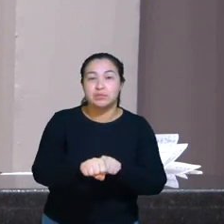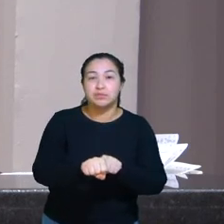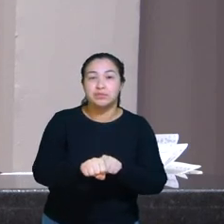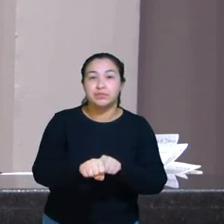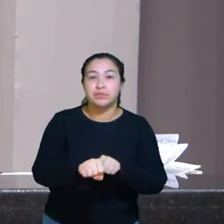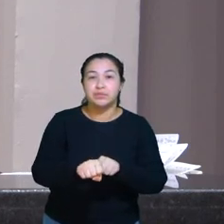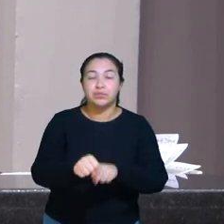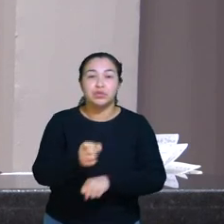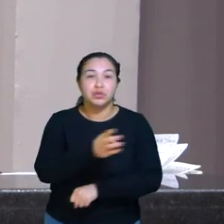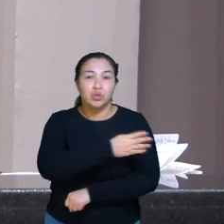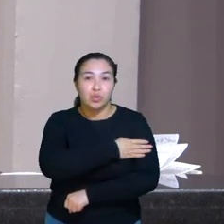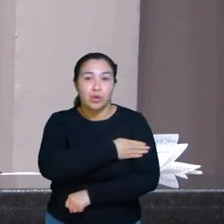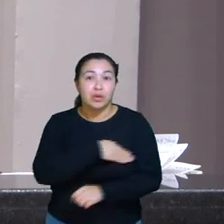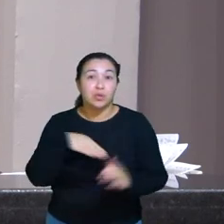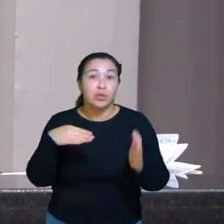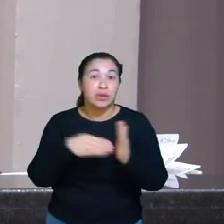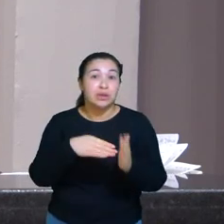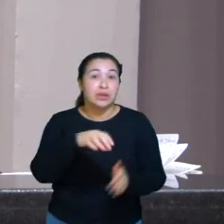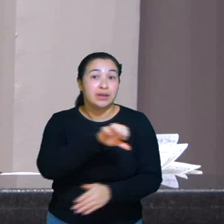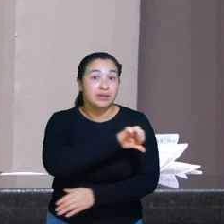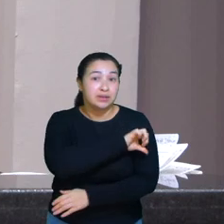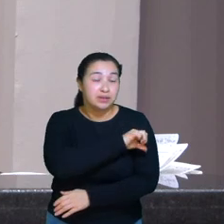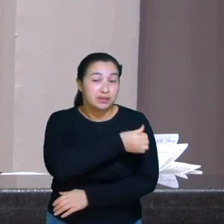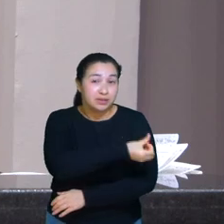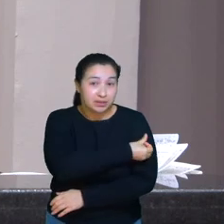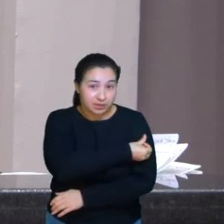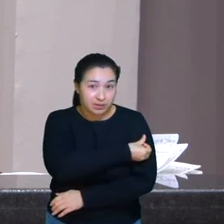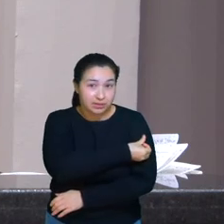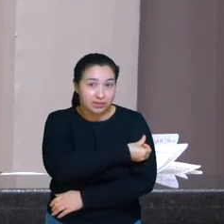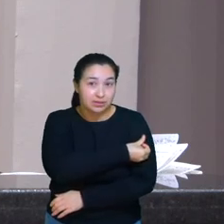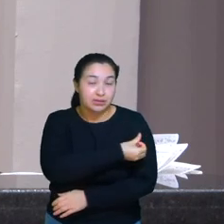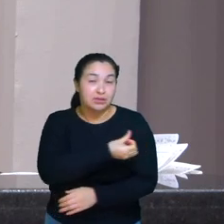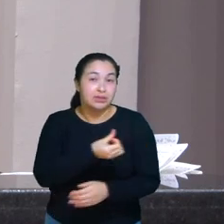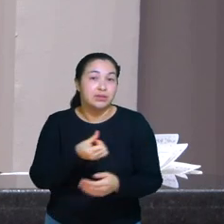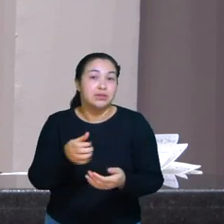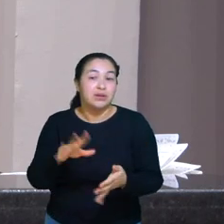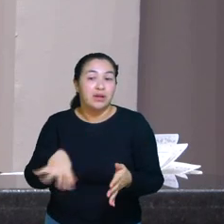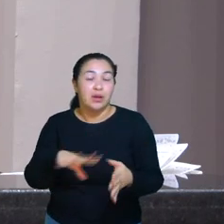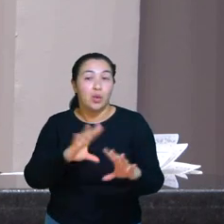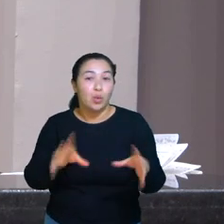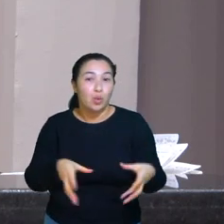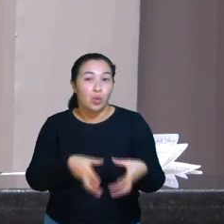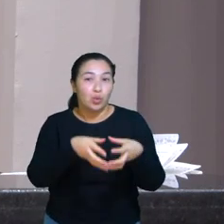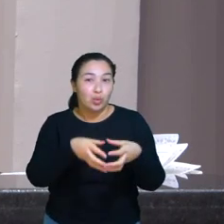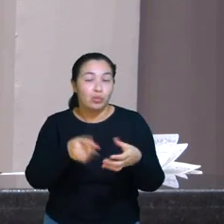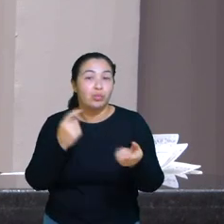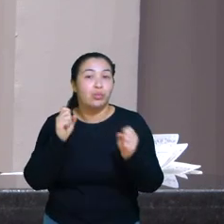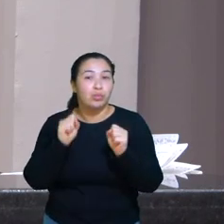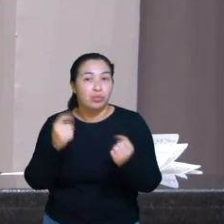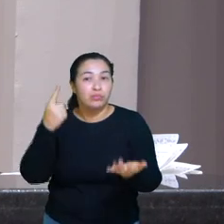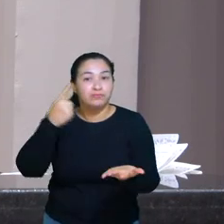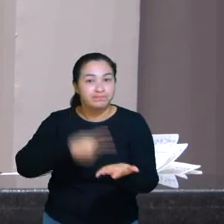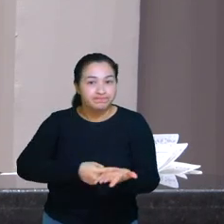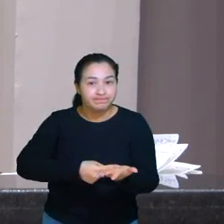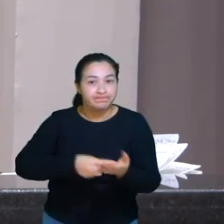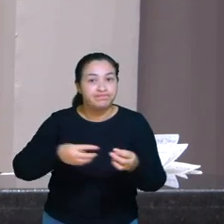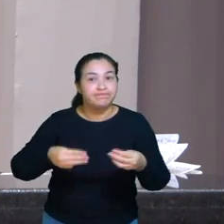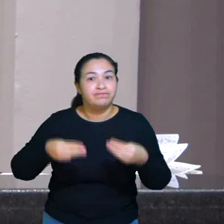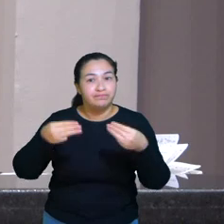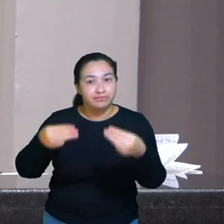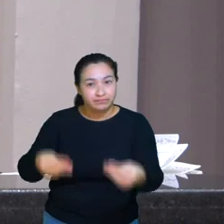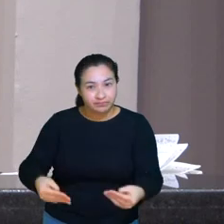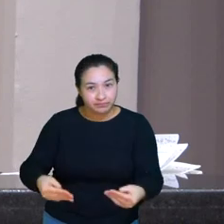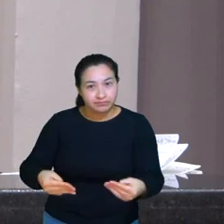seis redes e sistemas de ensino e uma parceria que as redes podem ter com o ministério sempre na Perspectiva do